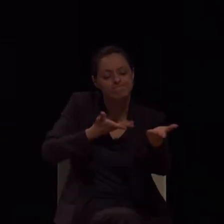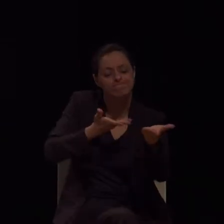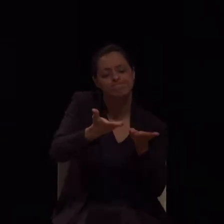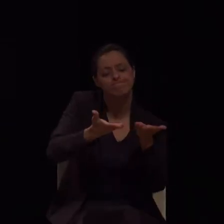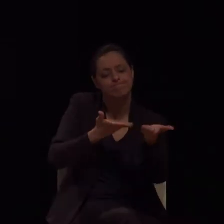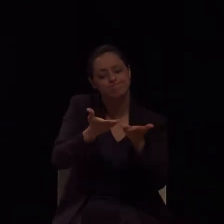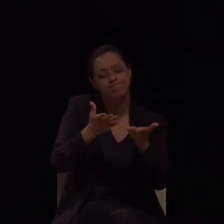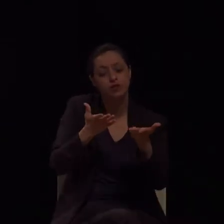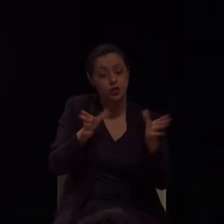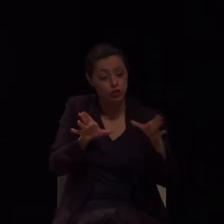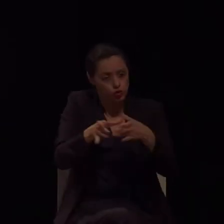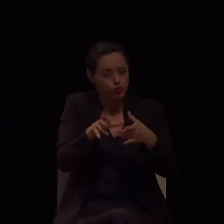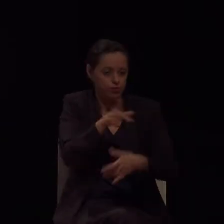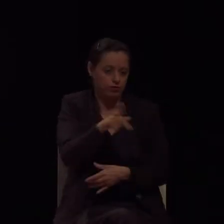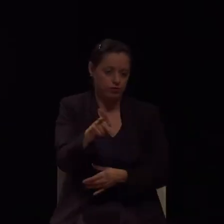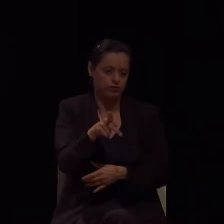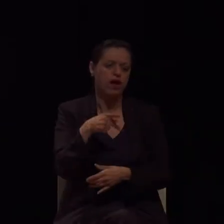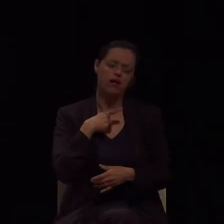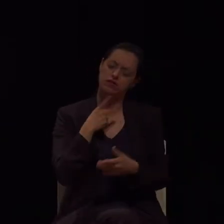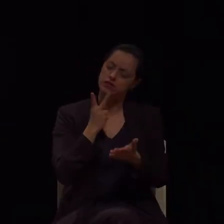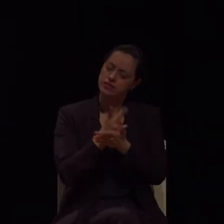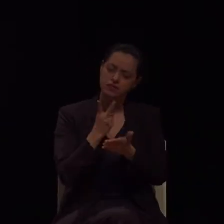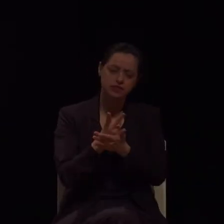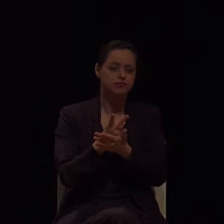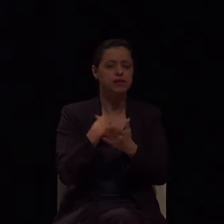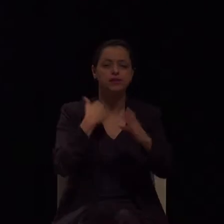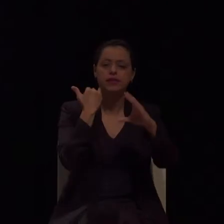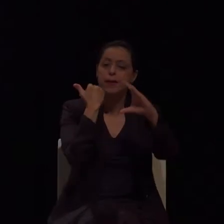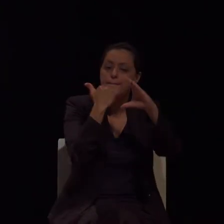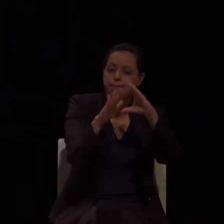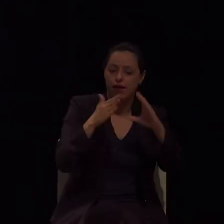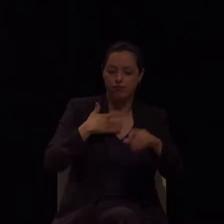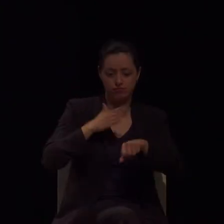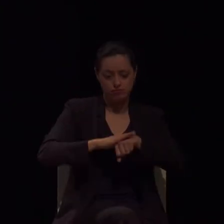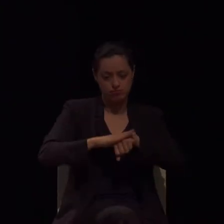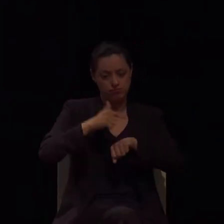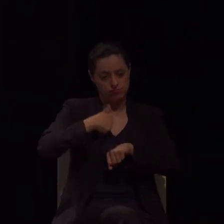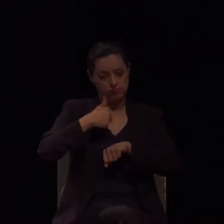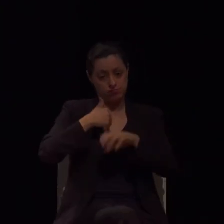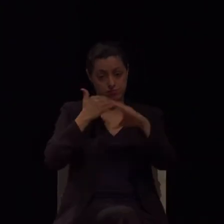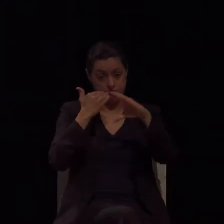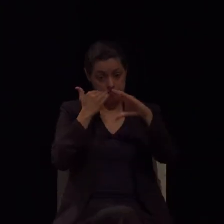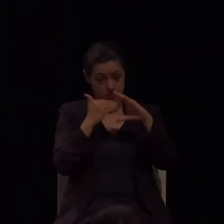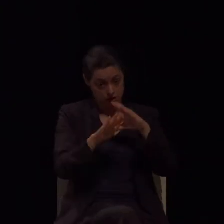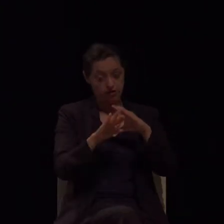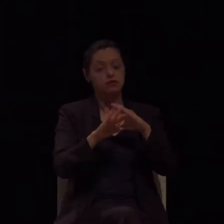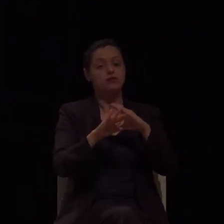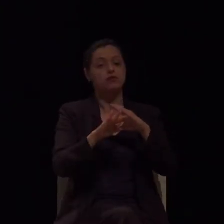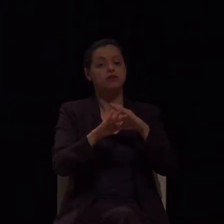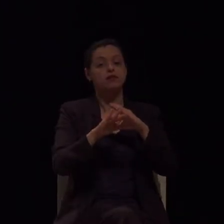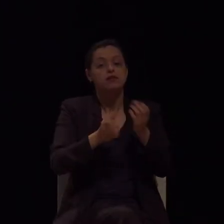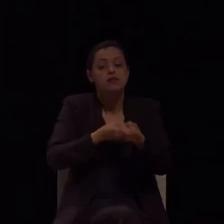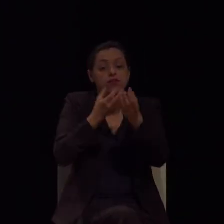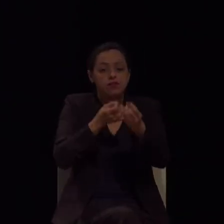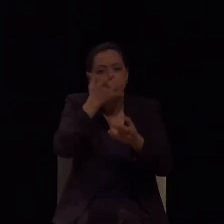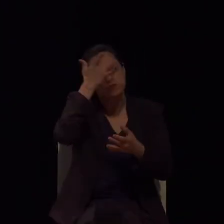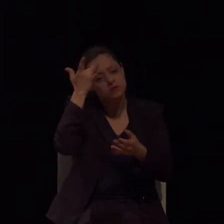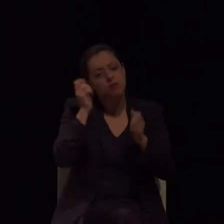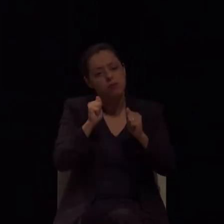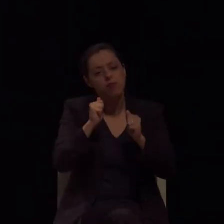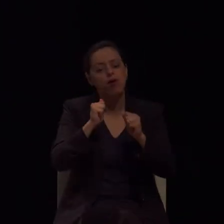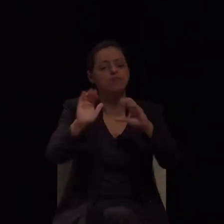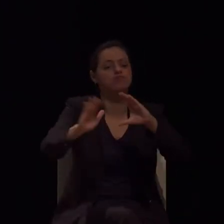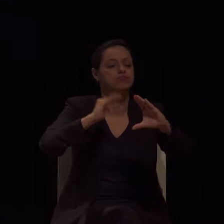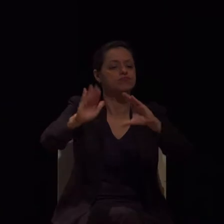de mandar os meios com as informações para todas e todos é do meu próprio meio institucional e não de uma genérica como agendamento porque assim vocês podem escrever eu